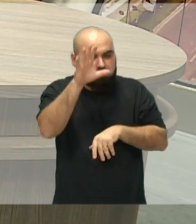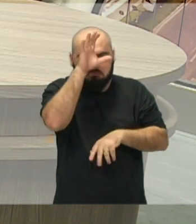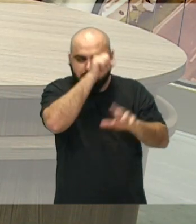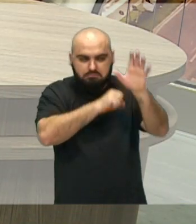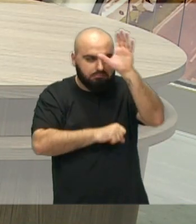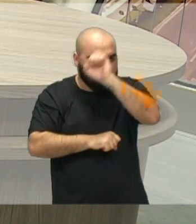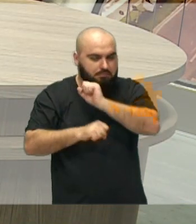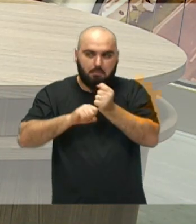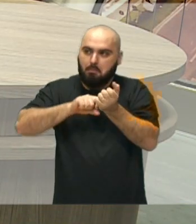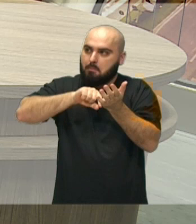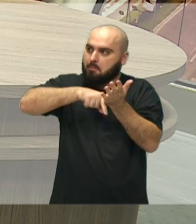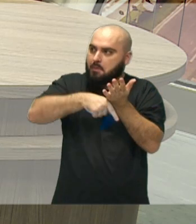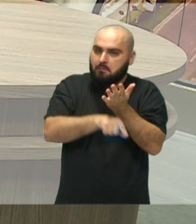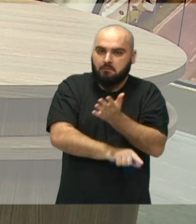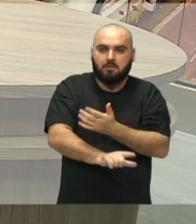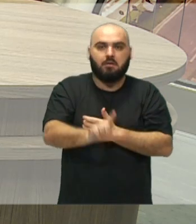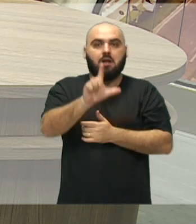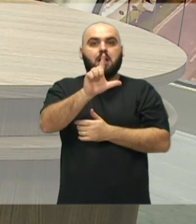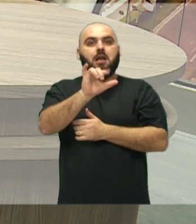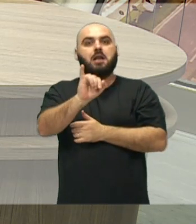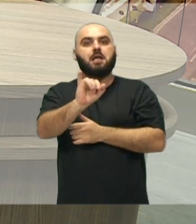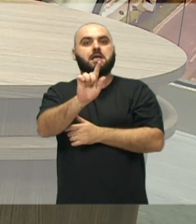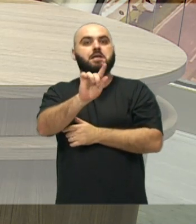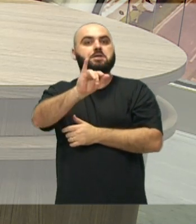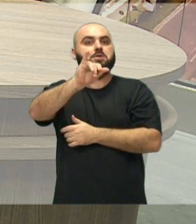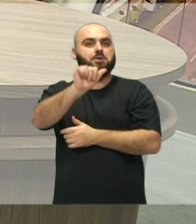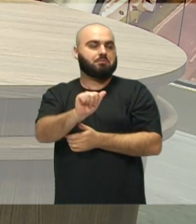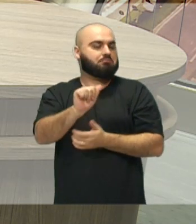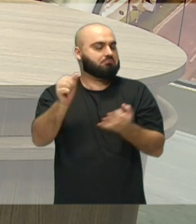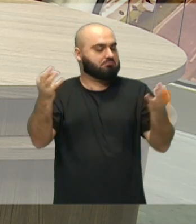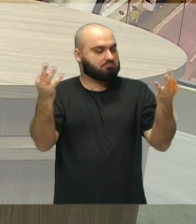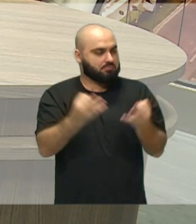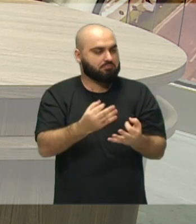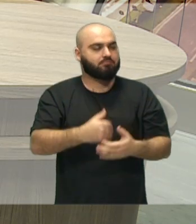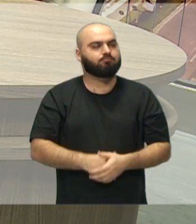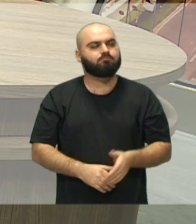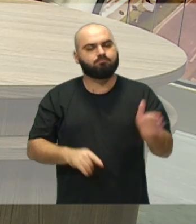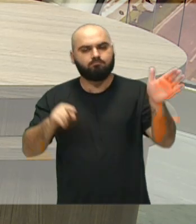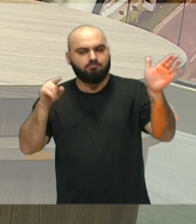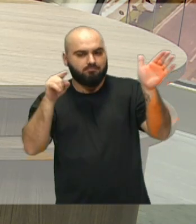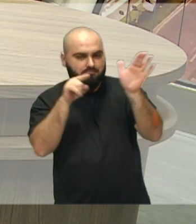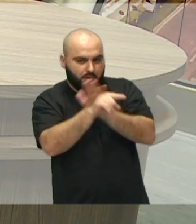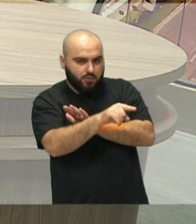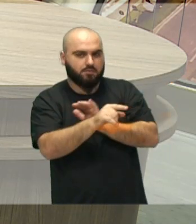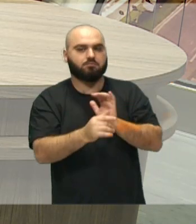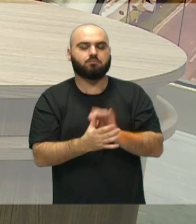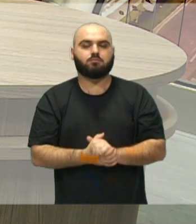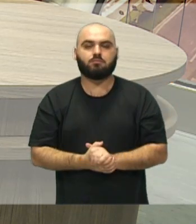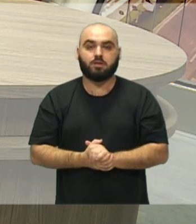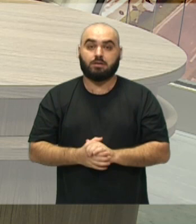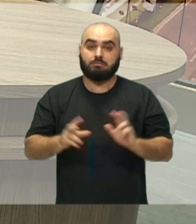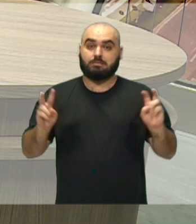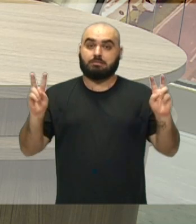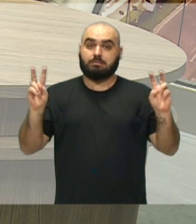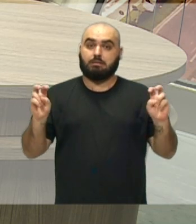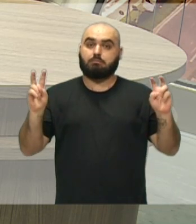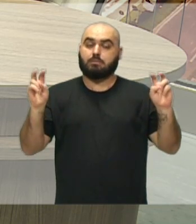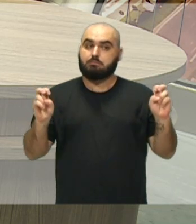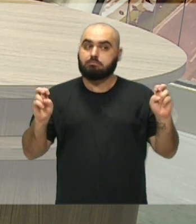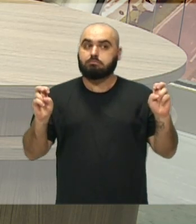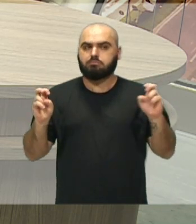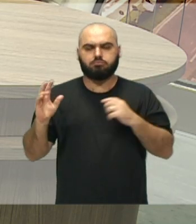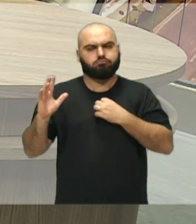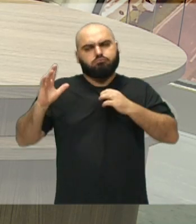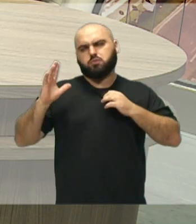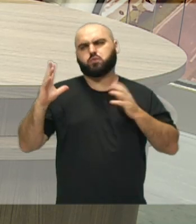com a Lígia Poleto-Jean. Lígia, agora eu vou entrar num tema espinhoso assim também. Aliás, todo